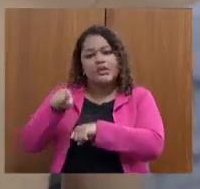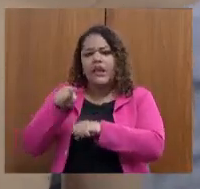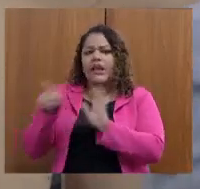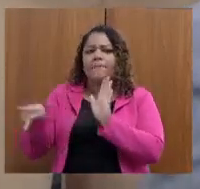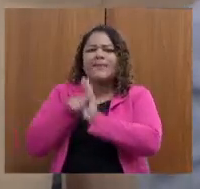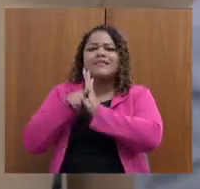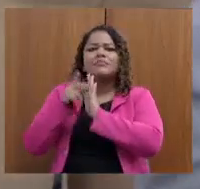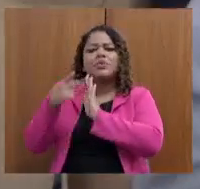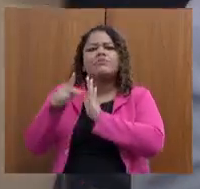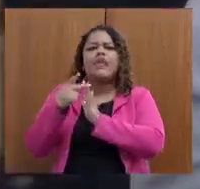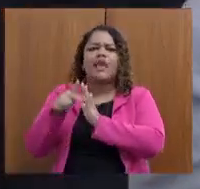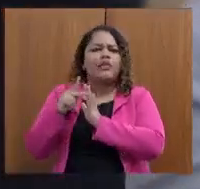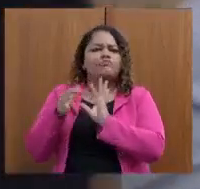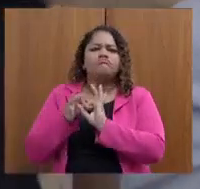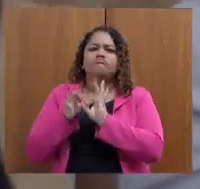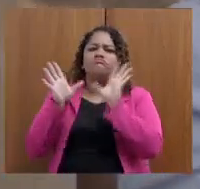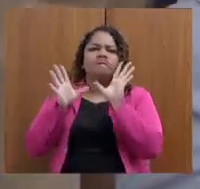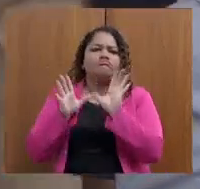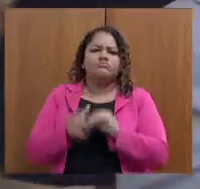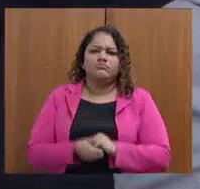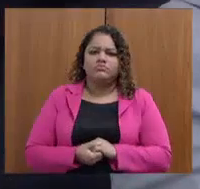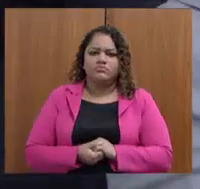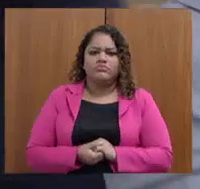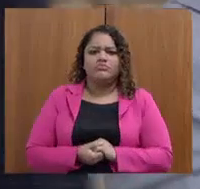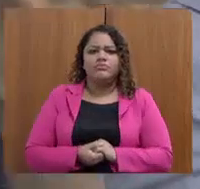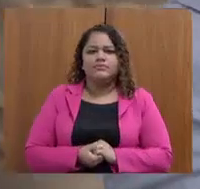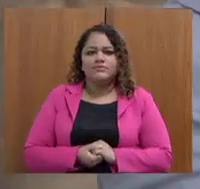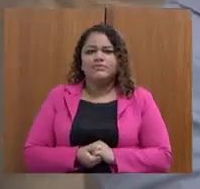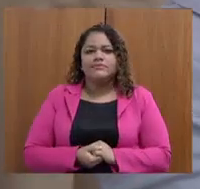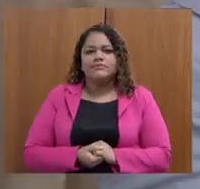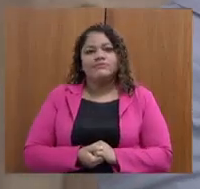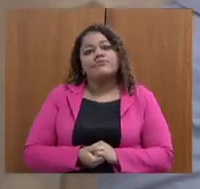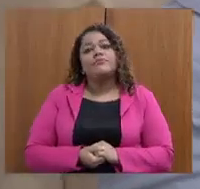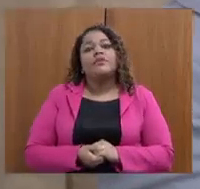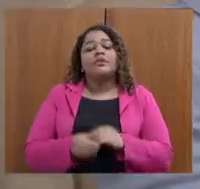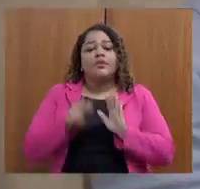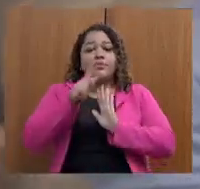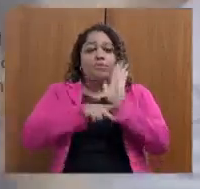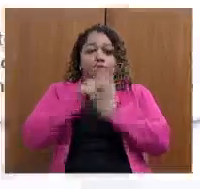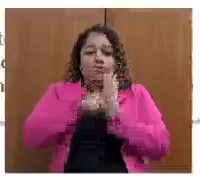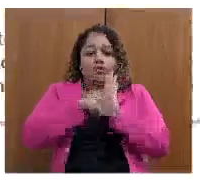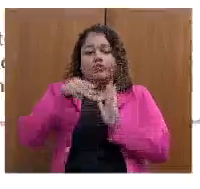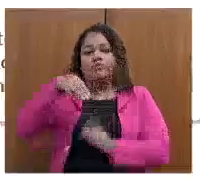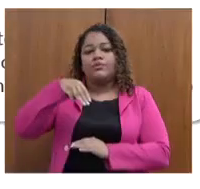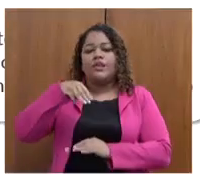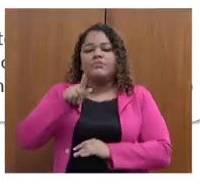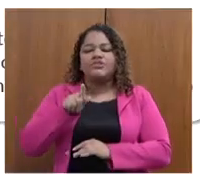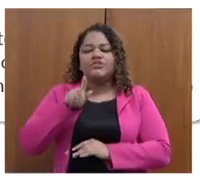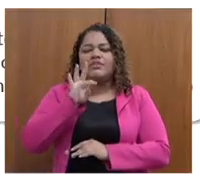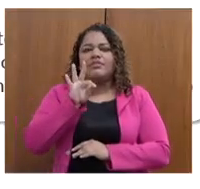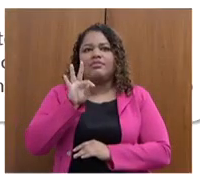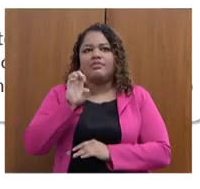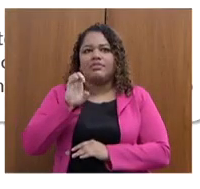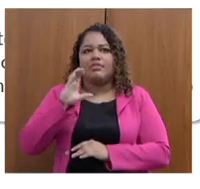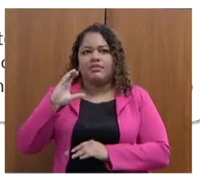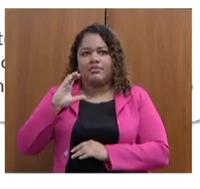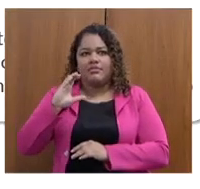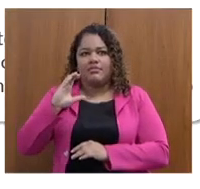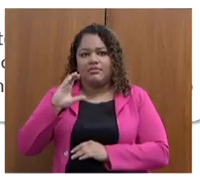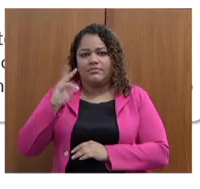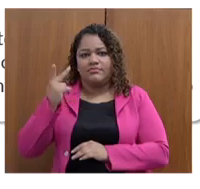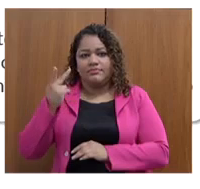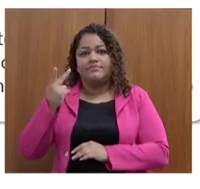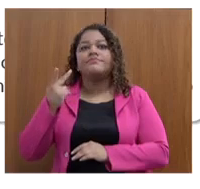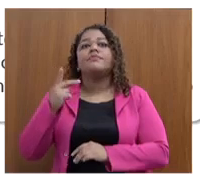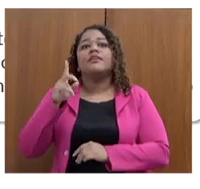patrimônio projeto mg-tech esse projeto nós temos eixos de atuação que é